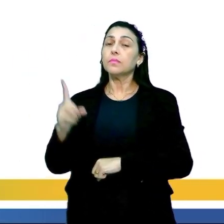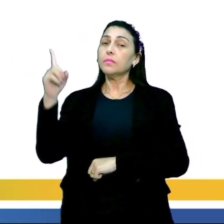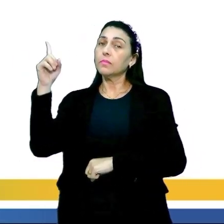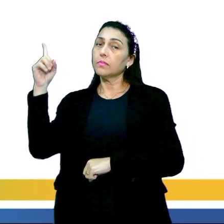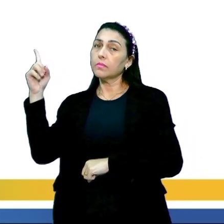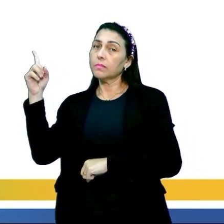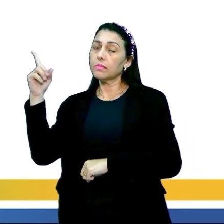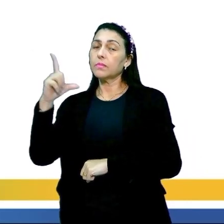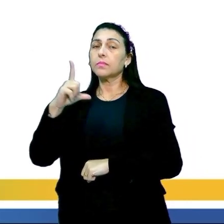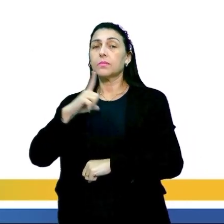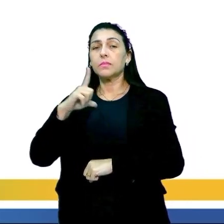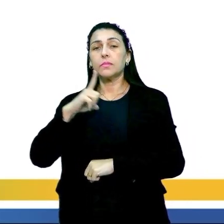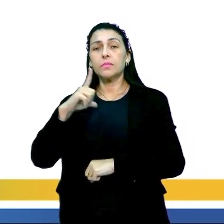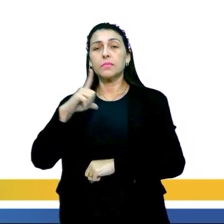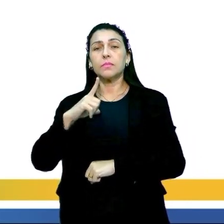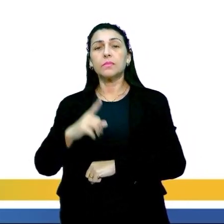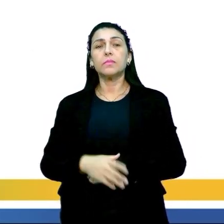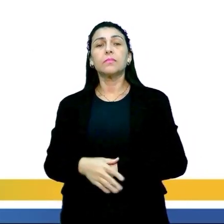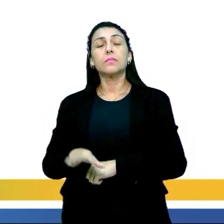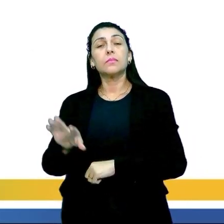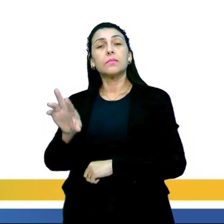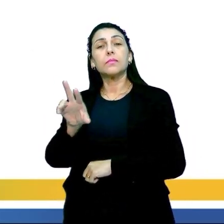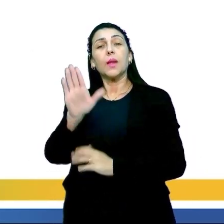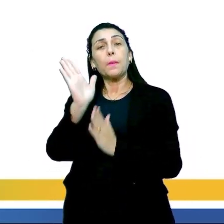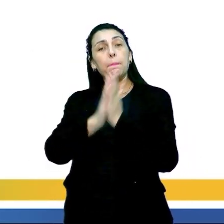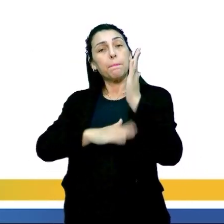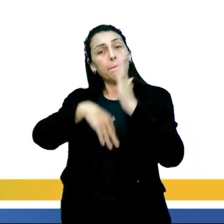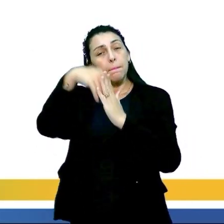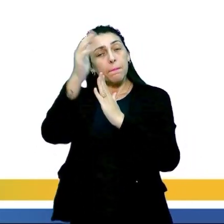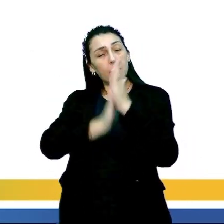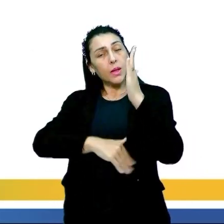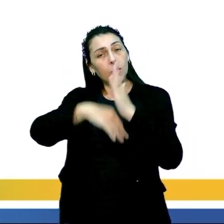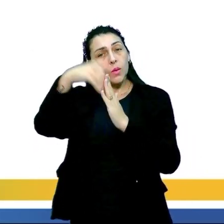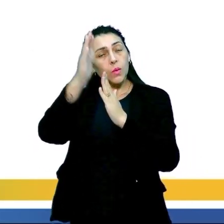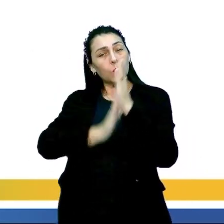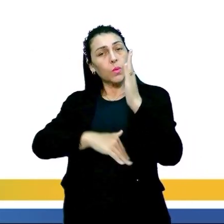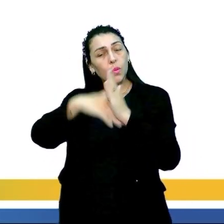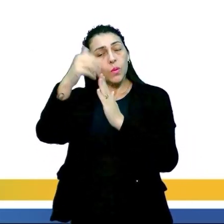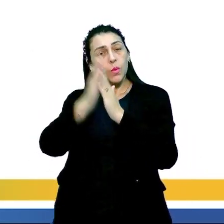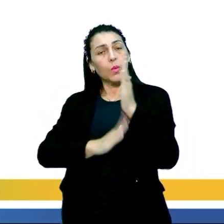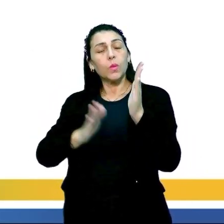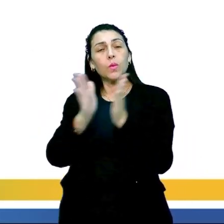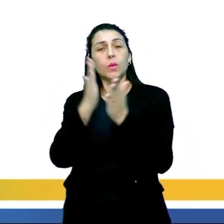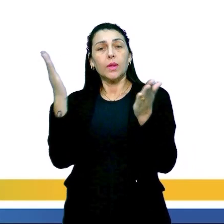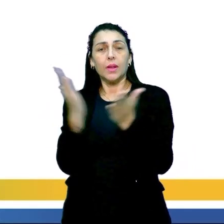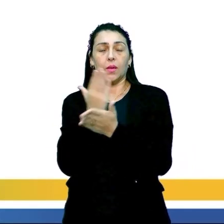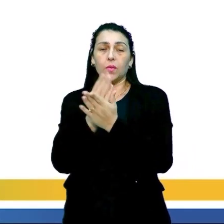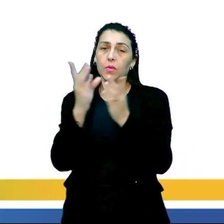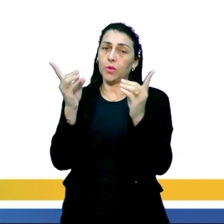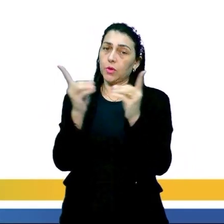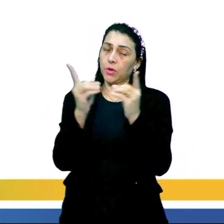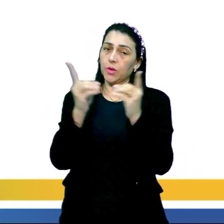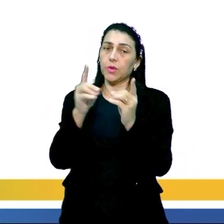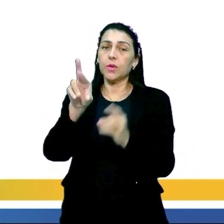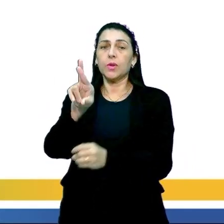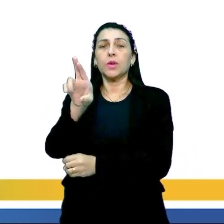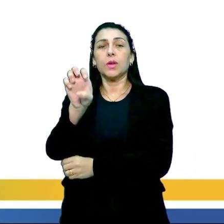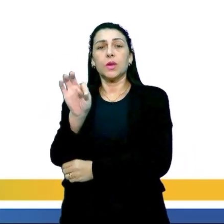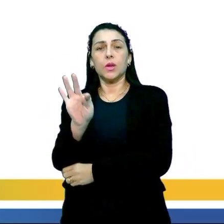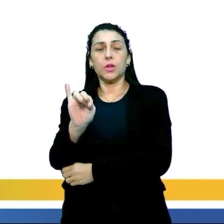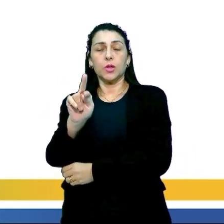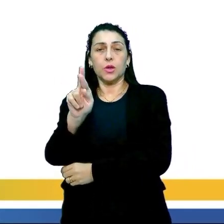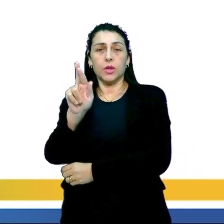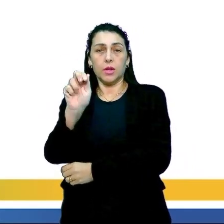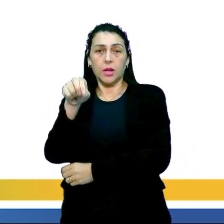Nós temos aí na tela uma pintura que é bastante recorrente nos livros didáticos. Ela chama-se